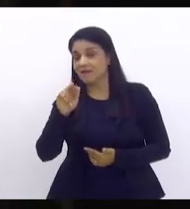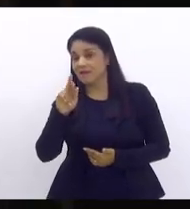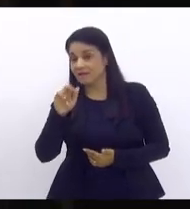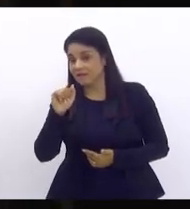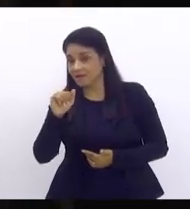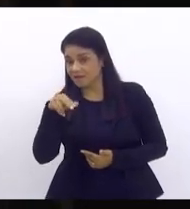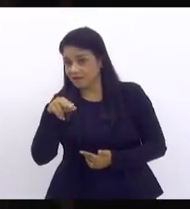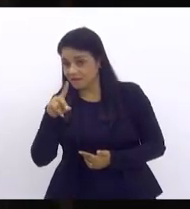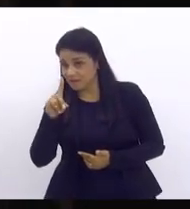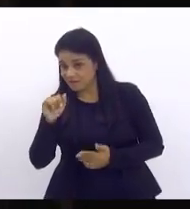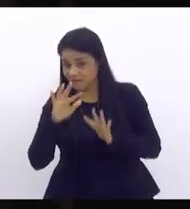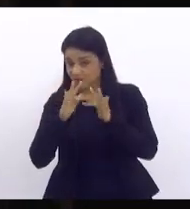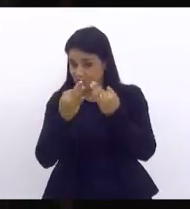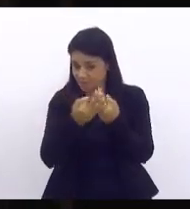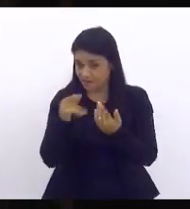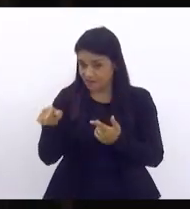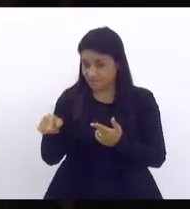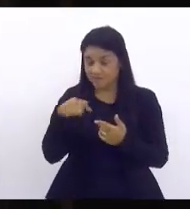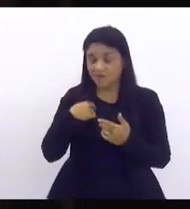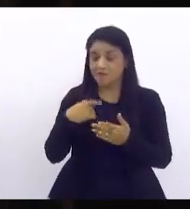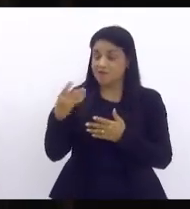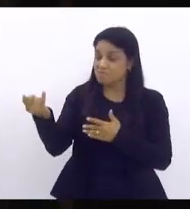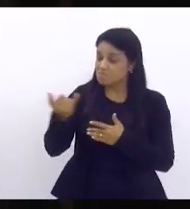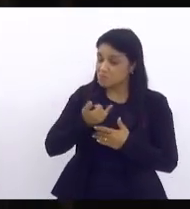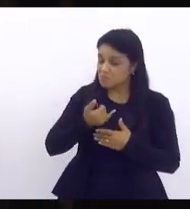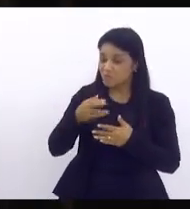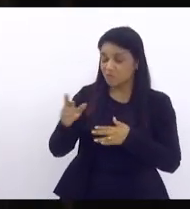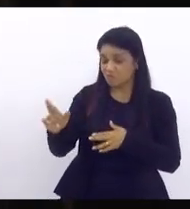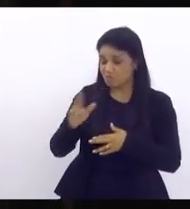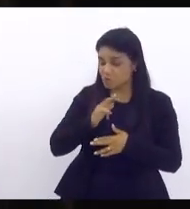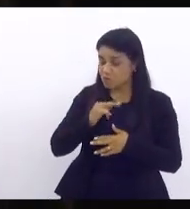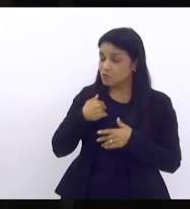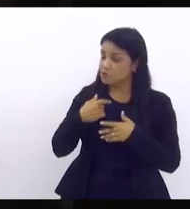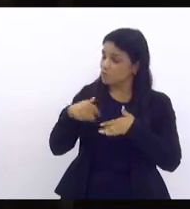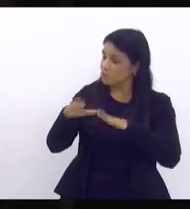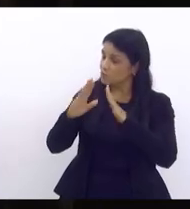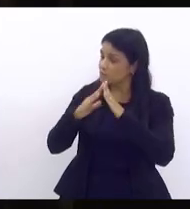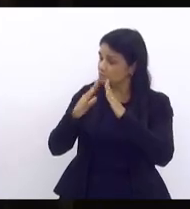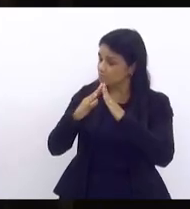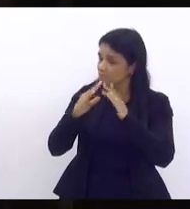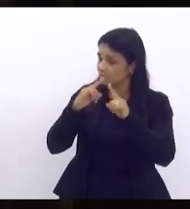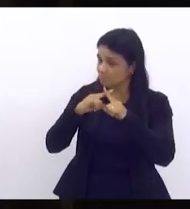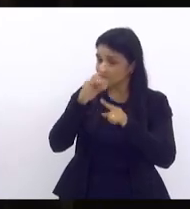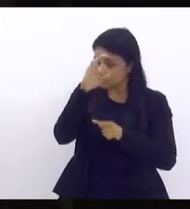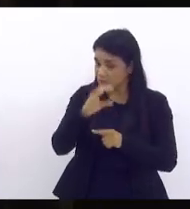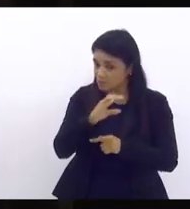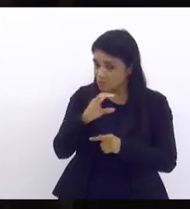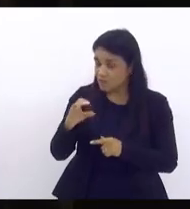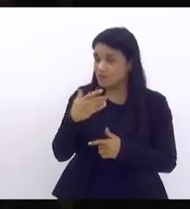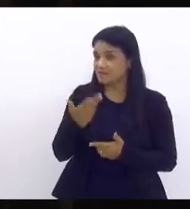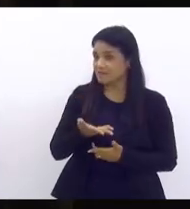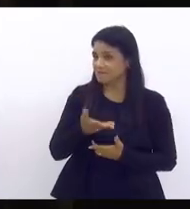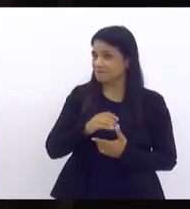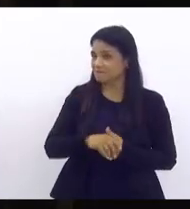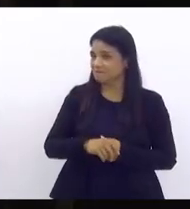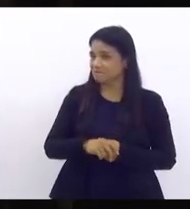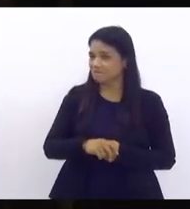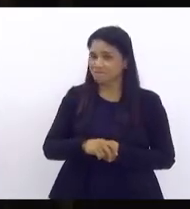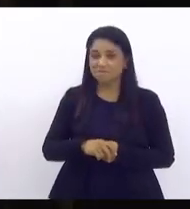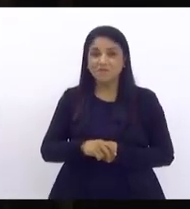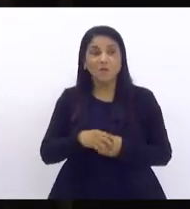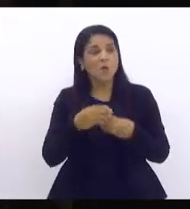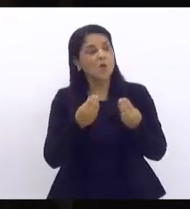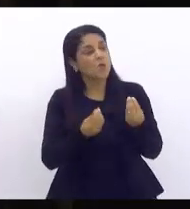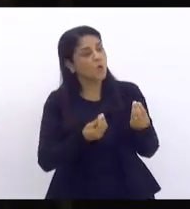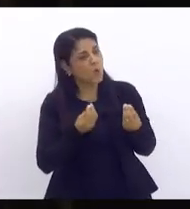Gorete chegava para mim e falava, eu estou indo lá na Igreja Católica, Almi. Muito bem. Eu falei, mas